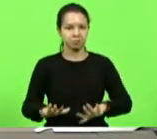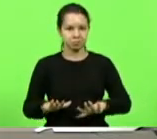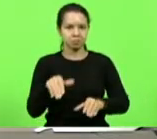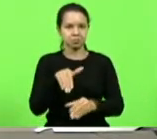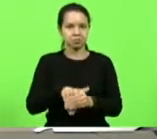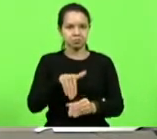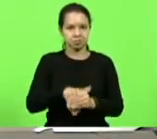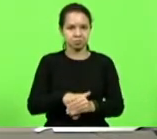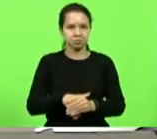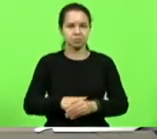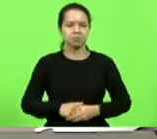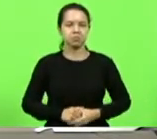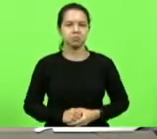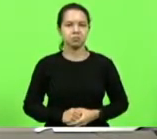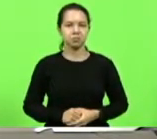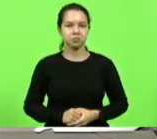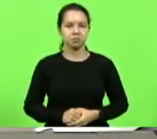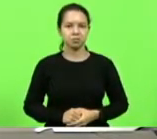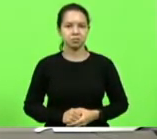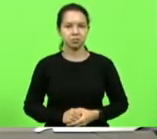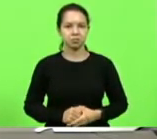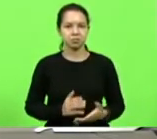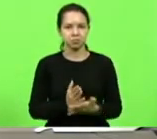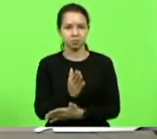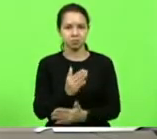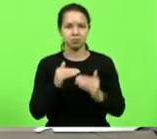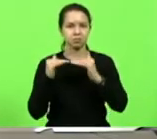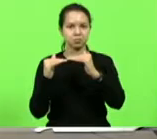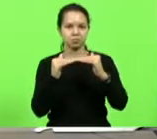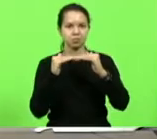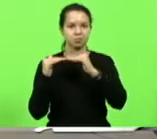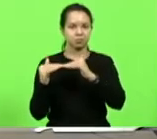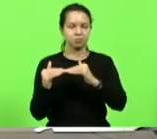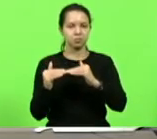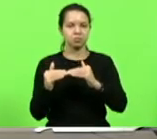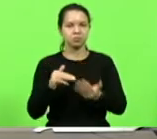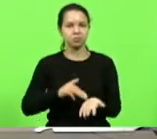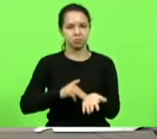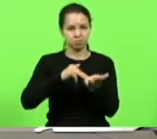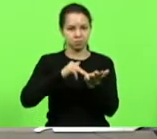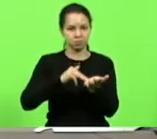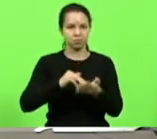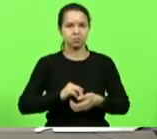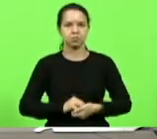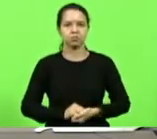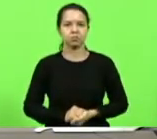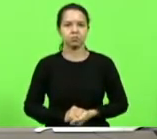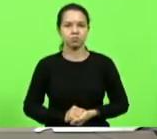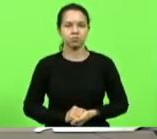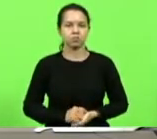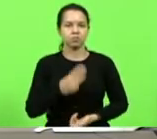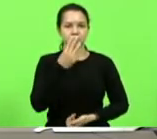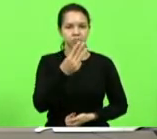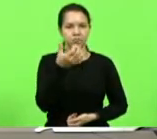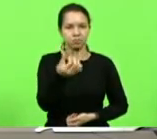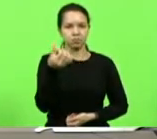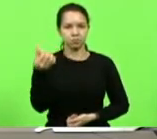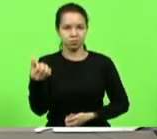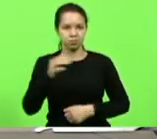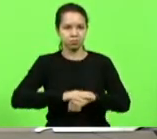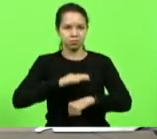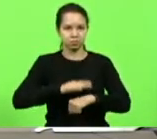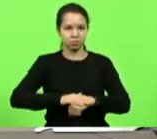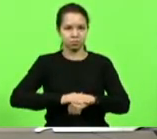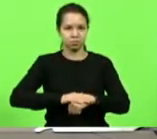que aprovam, permaneçam como se encontram. Aprovado por unanimidade. Moções. Moção 366, autor deputado